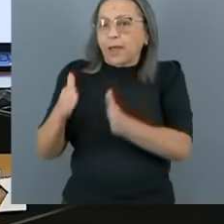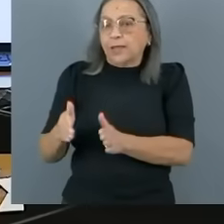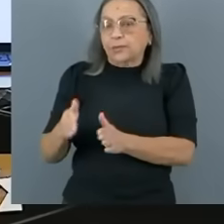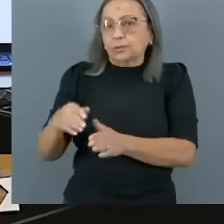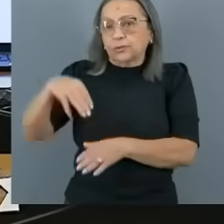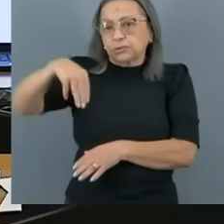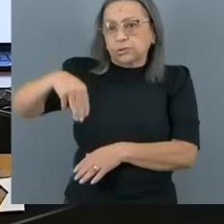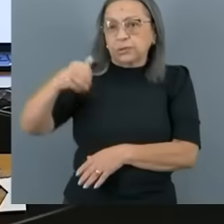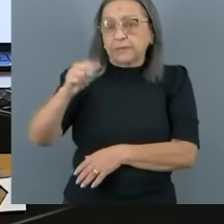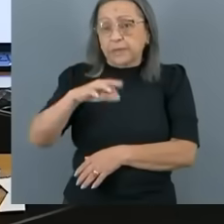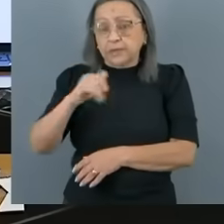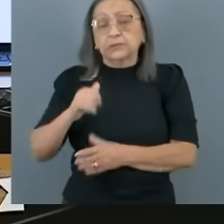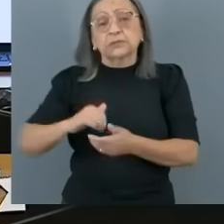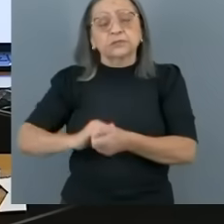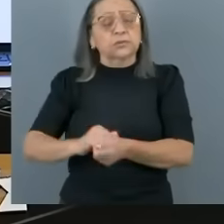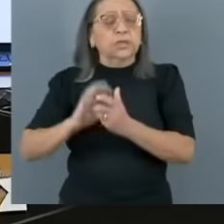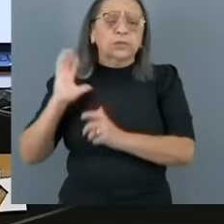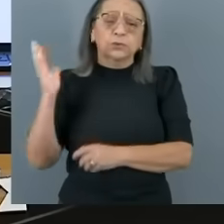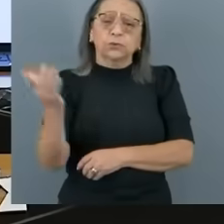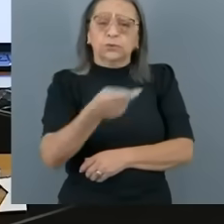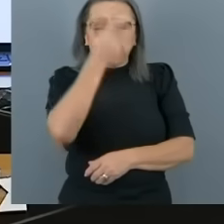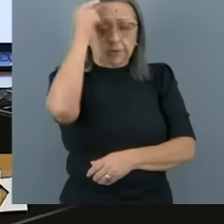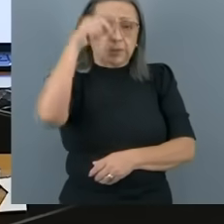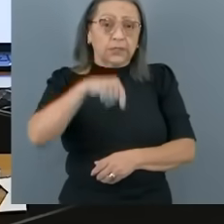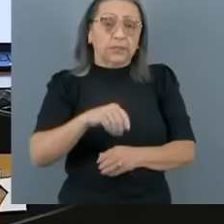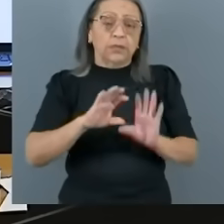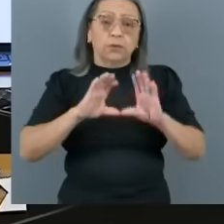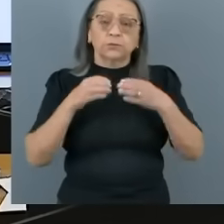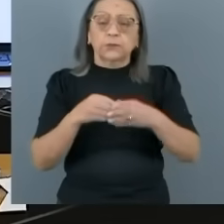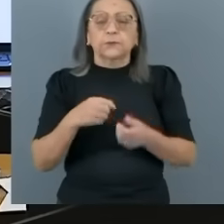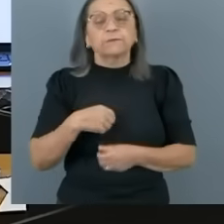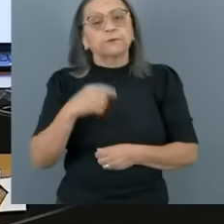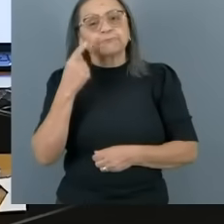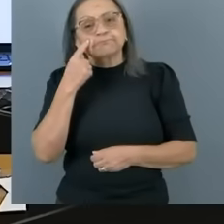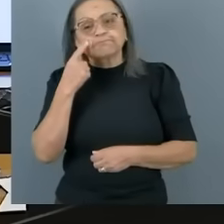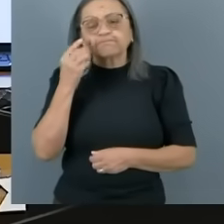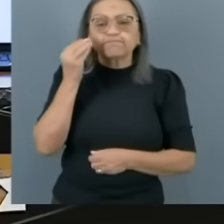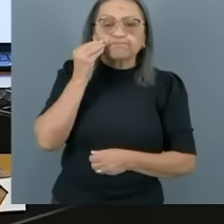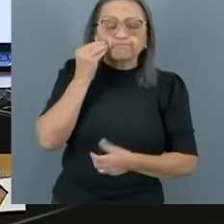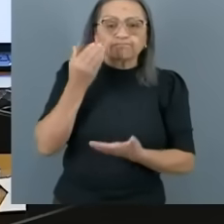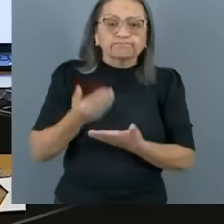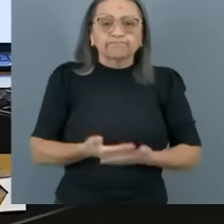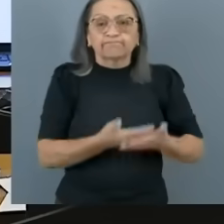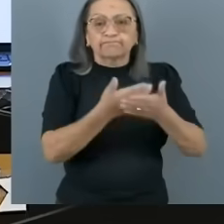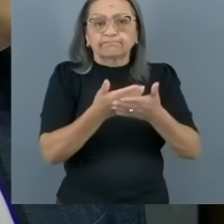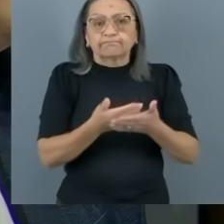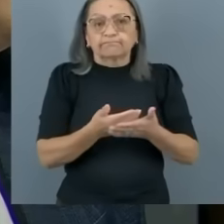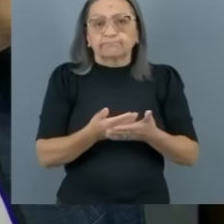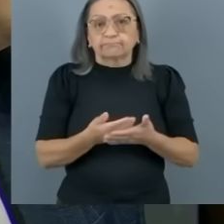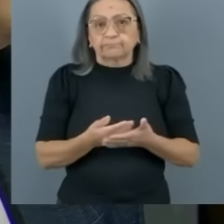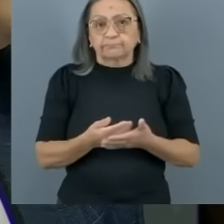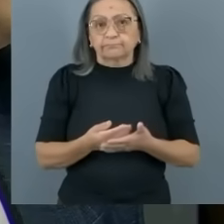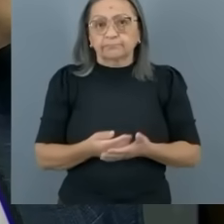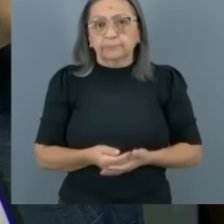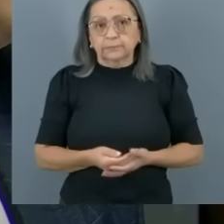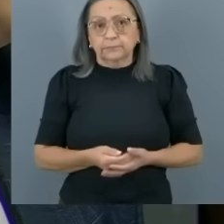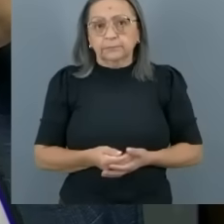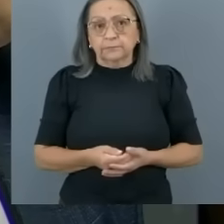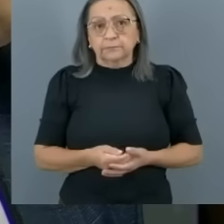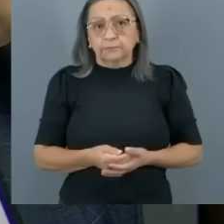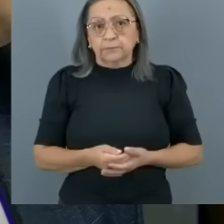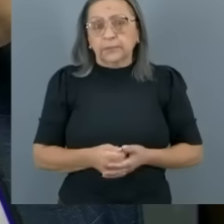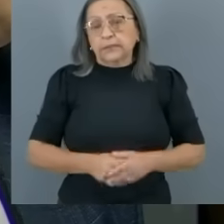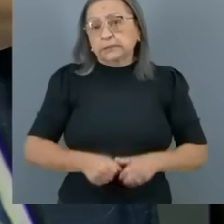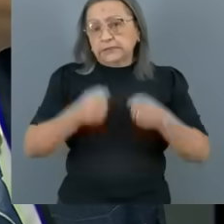Saudar a todos aqui. E eu vou tentar fazer uma fala em que, após a fala, acredito que o